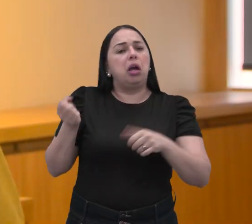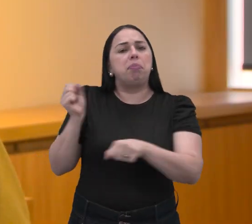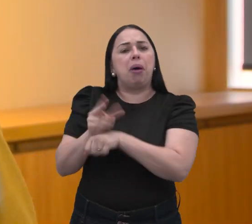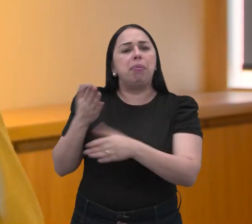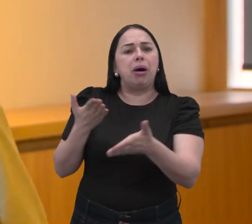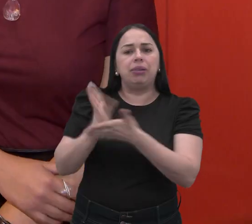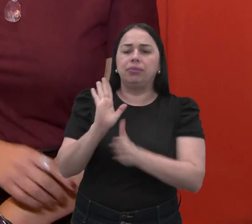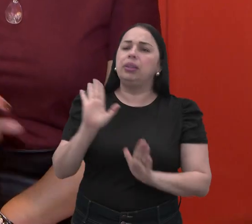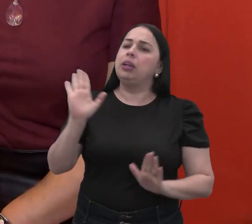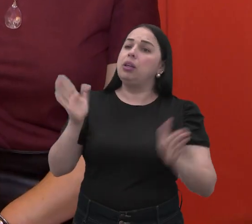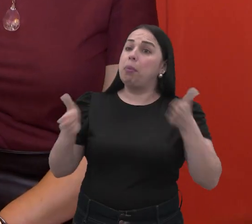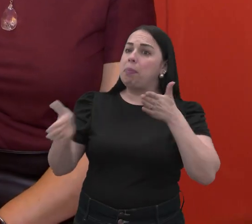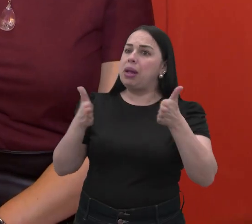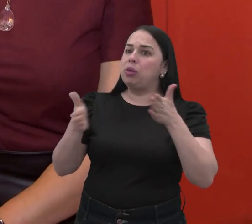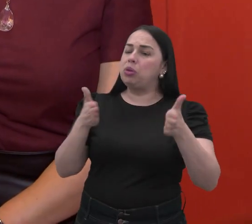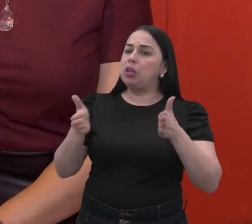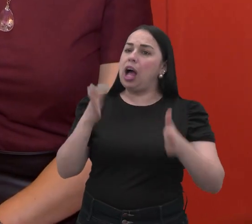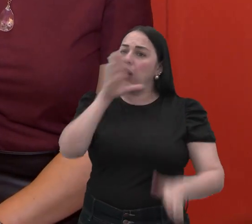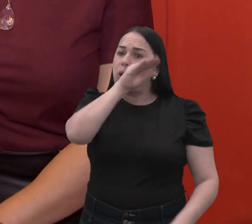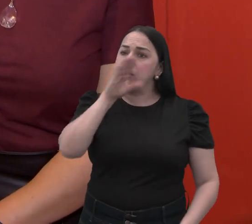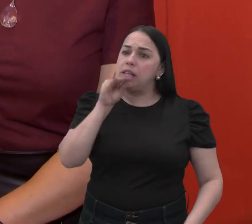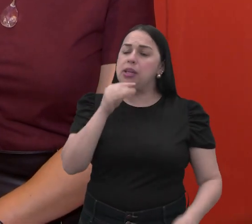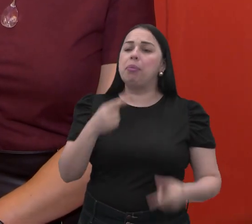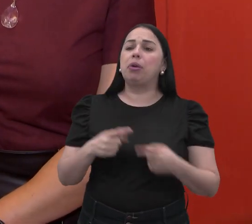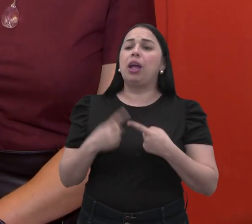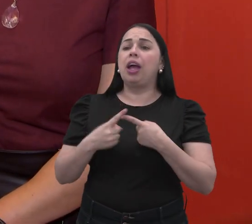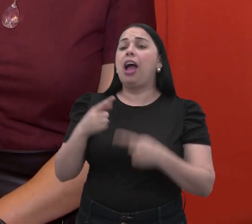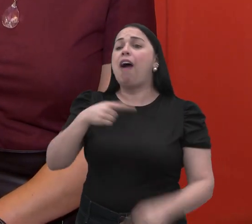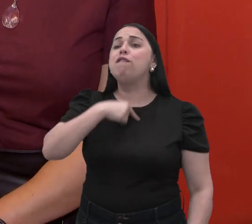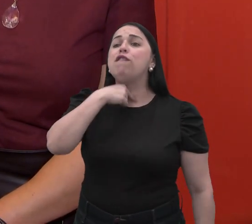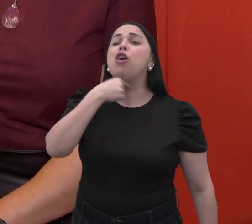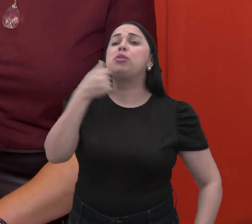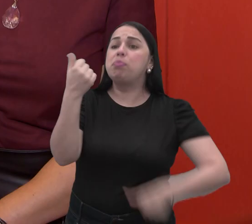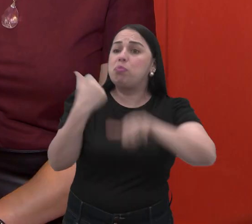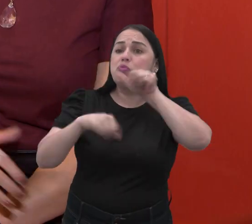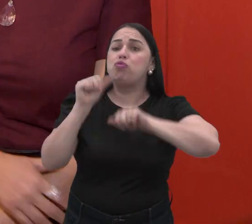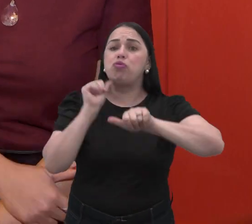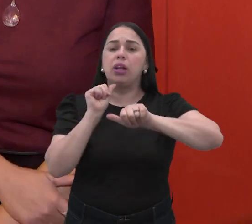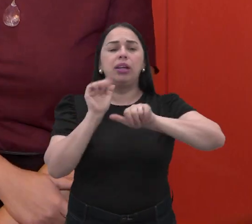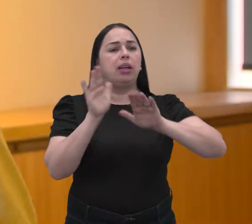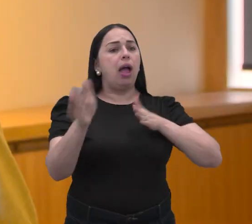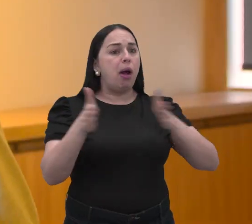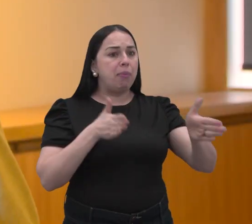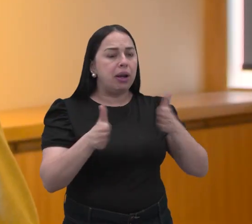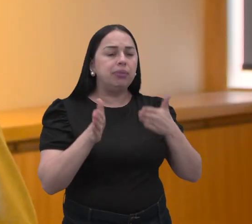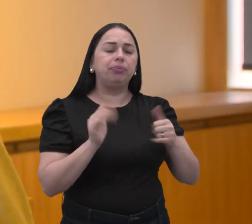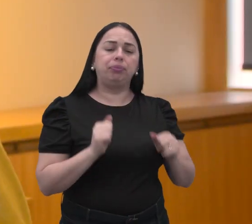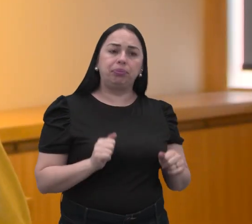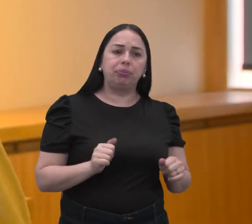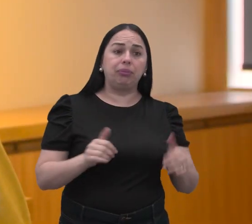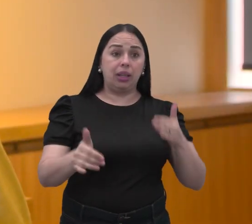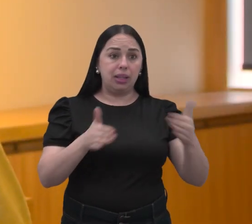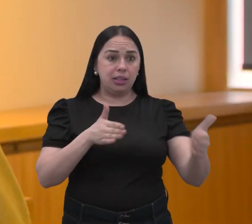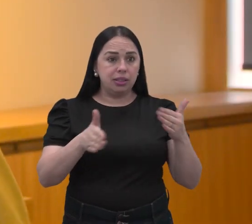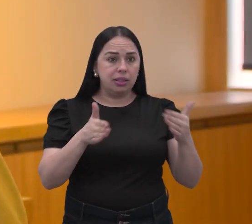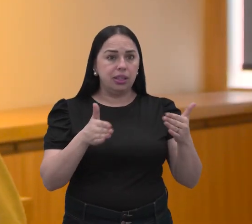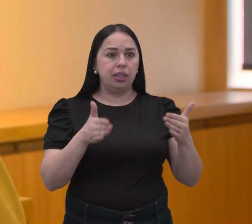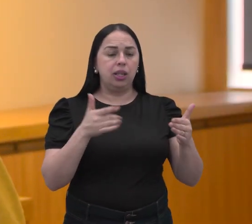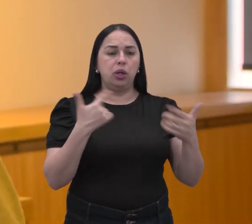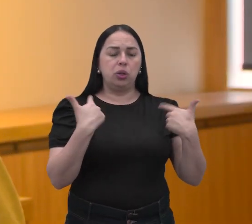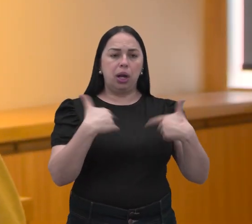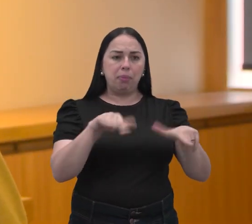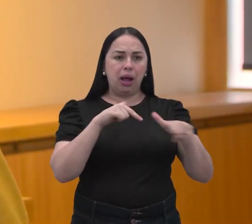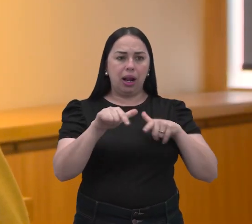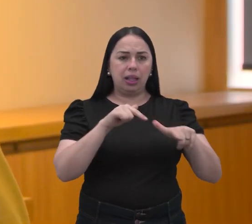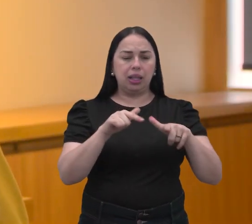fui aprovado. E na adolescência, na época que você estava mudando de voz, praticamente. Foi um período que, inclusive, nesse período,